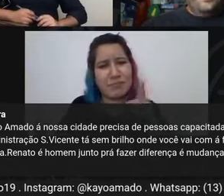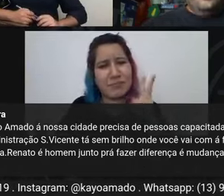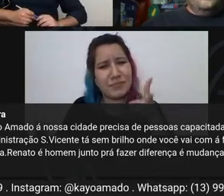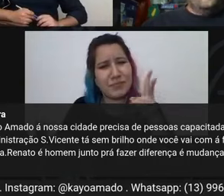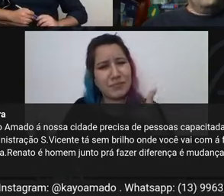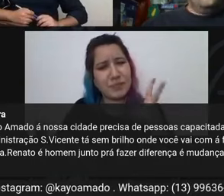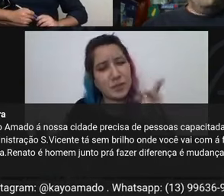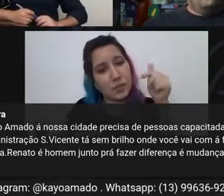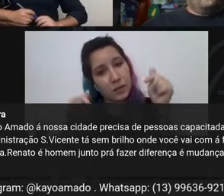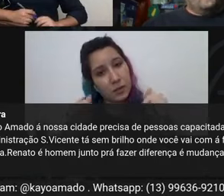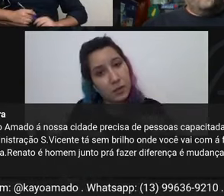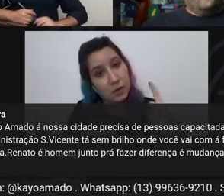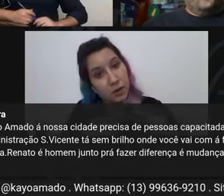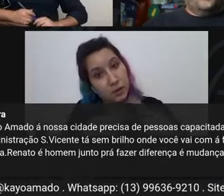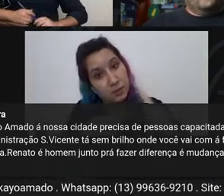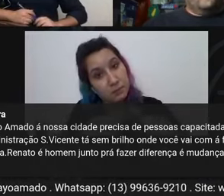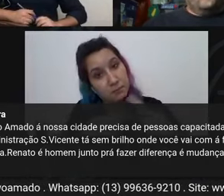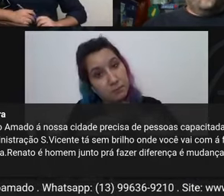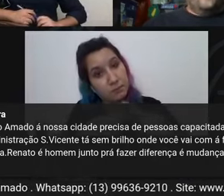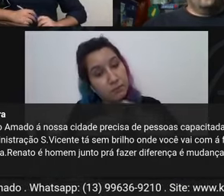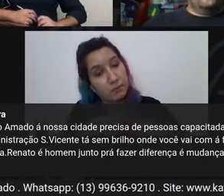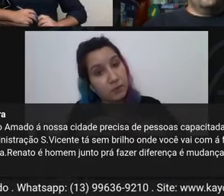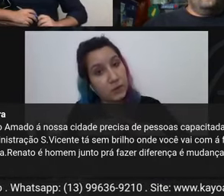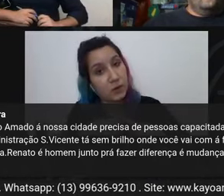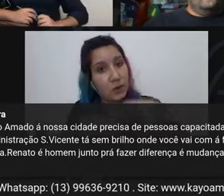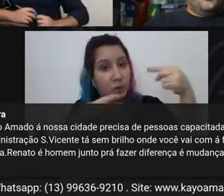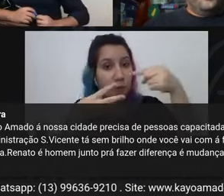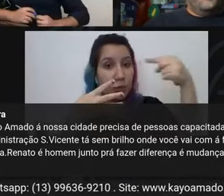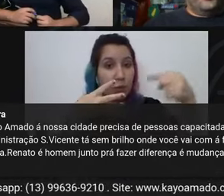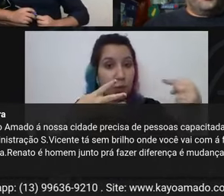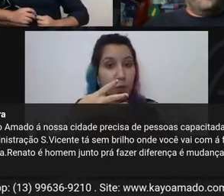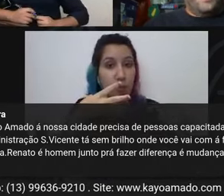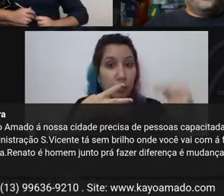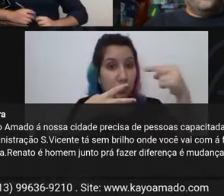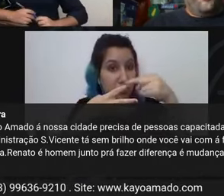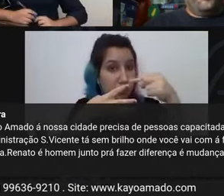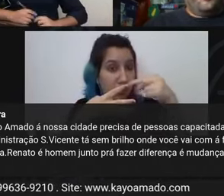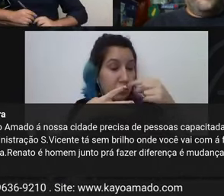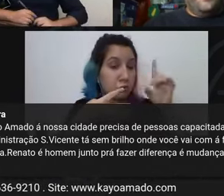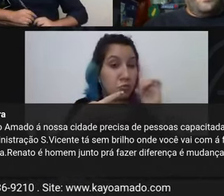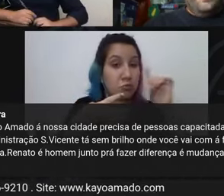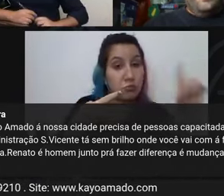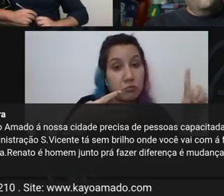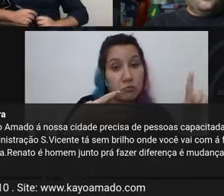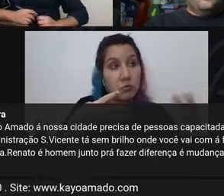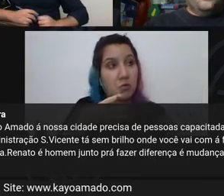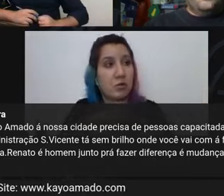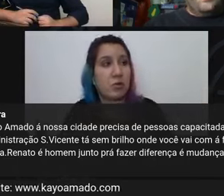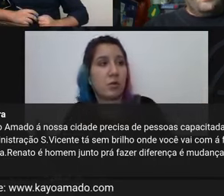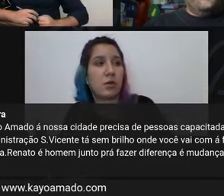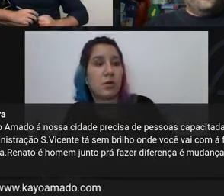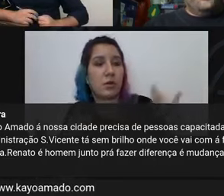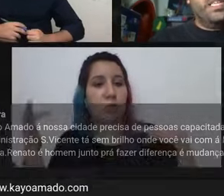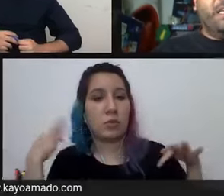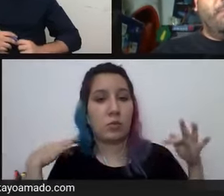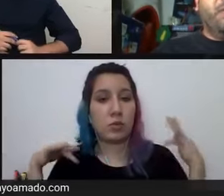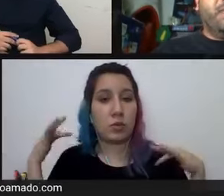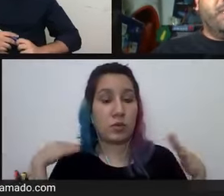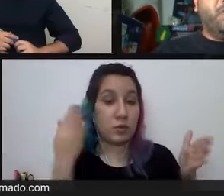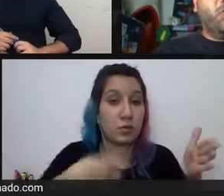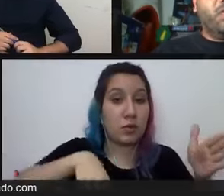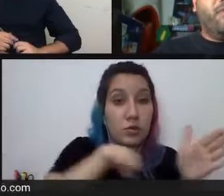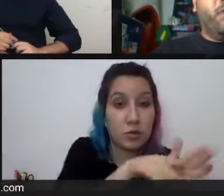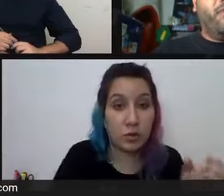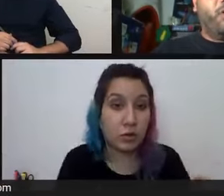né? E nisso a gente tem alguns tipos de turismo, que a gente conhece o turismo de um dia, que é as pessoas que batem e voltam, né? Que muitas vezes as pessoas discriminam